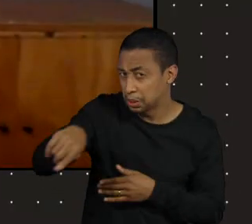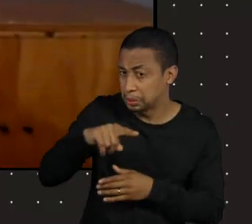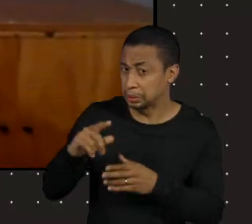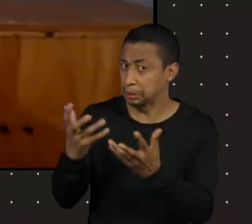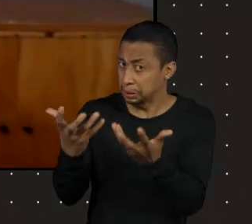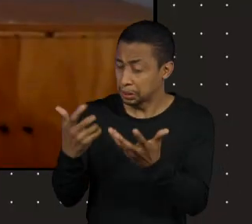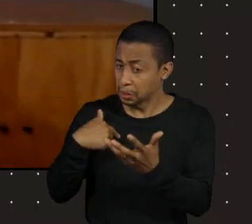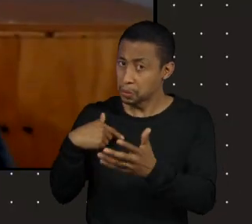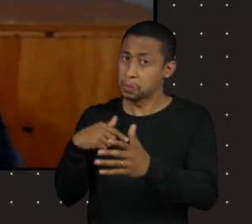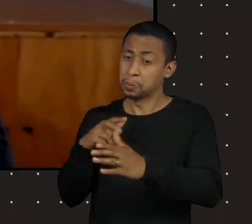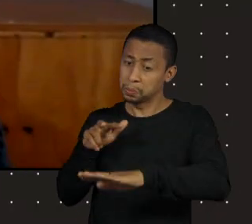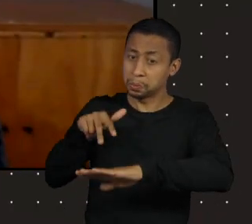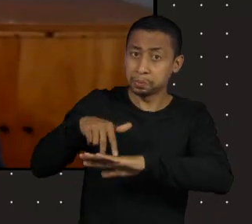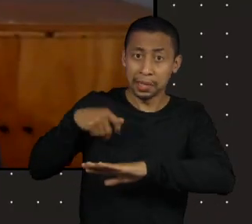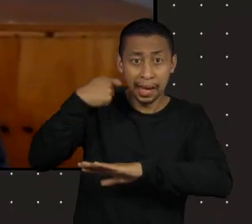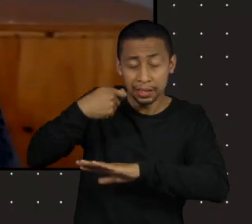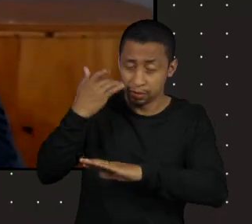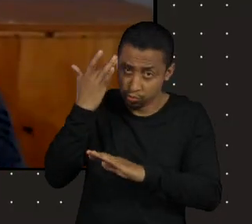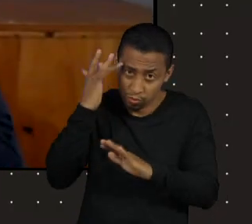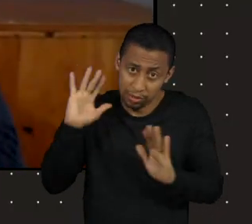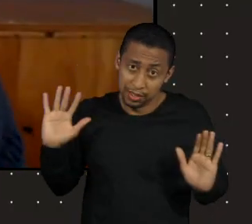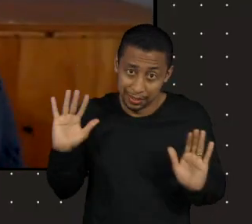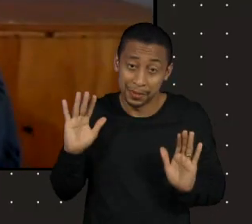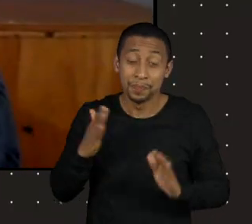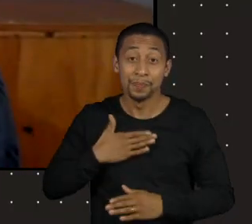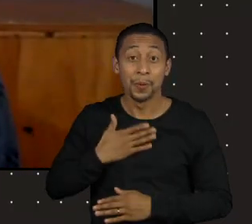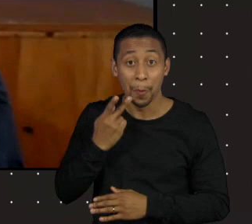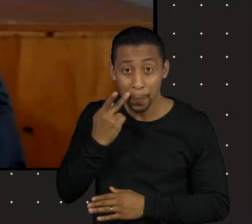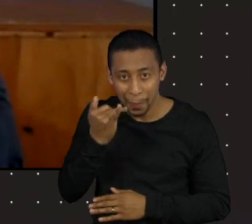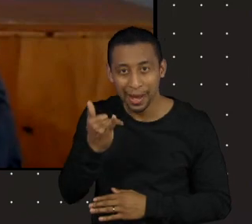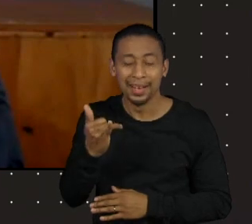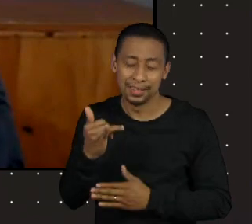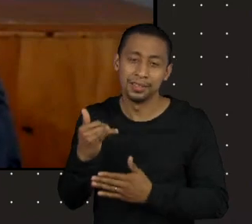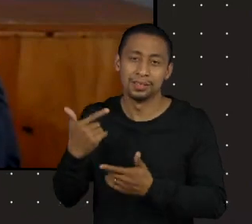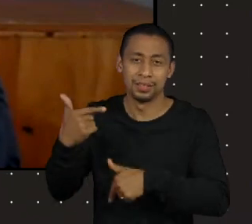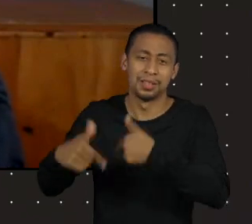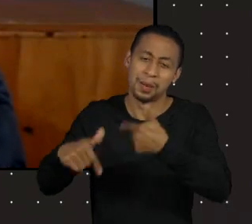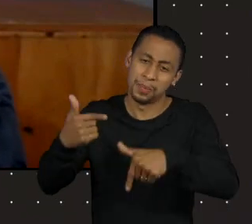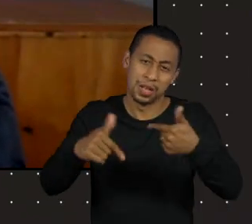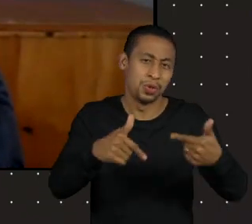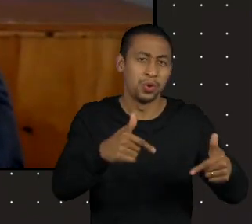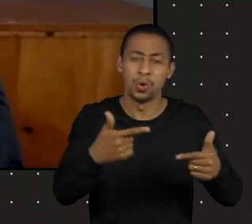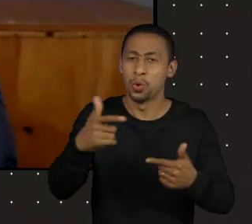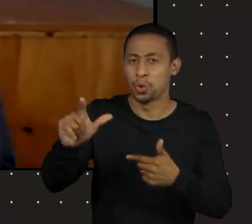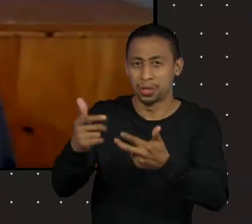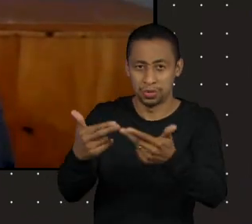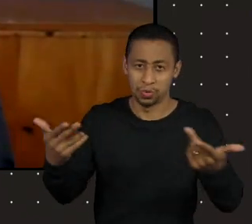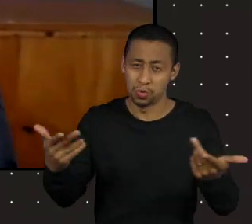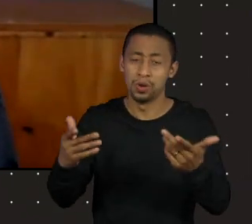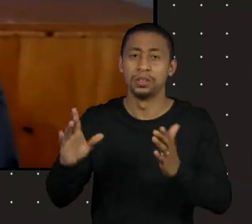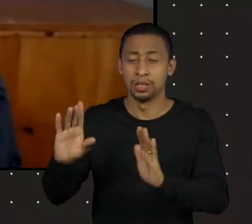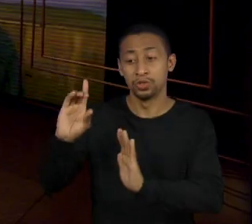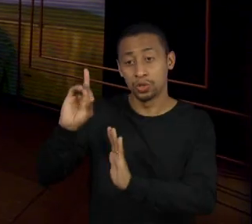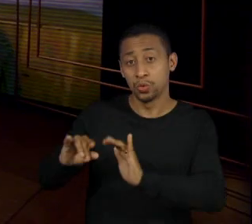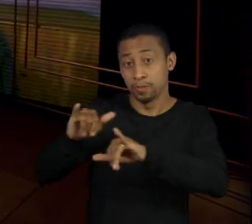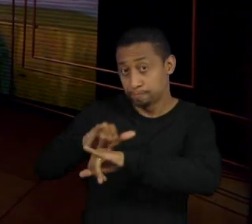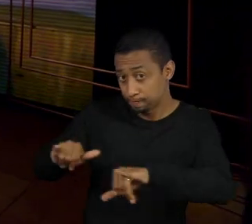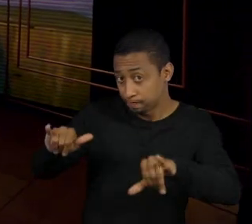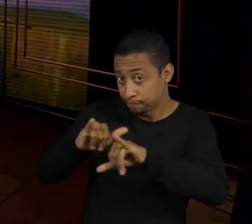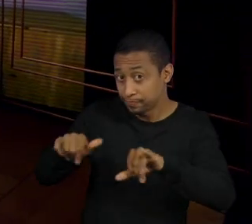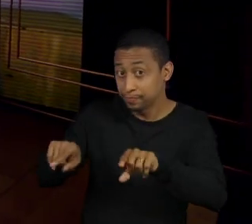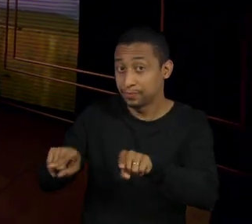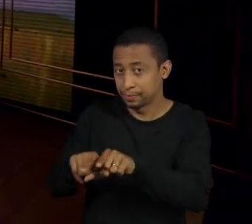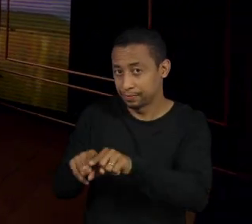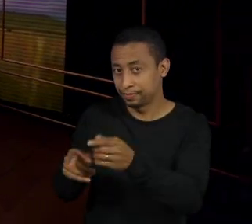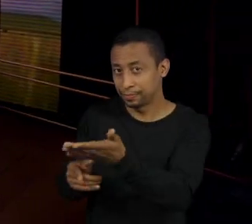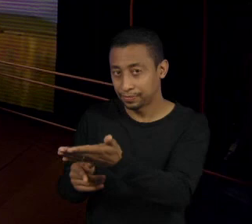ali a dificuldade, né? Meu pai, ele sempre teve outros empregos também, ele era diretor de publicidade, para poder trabalhar